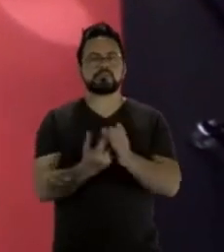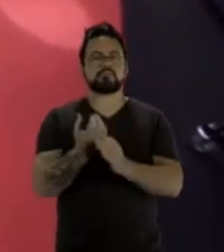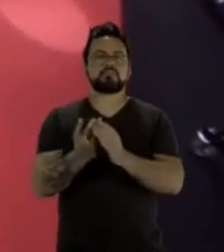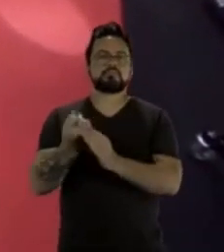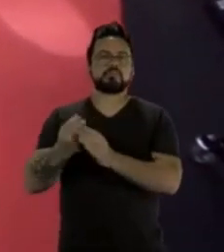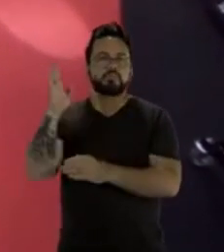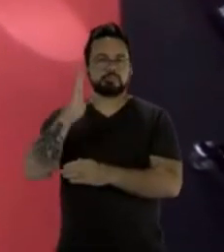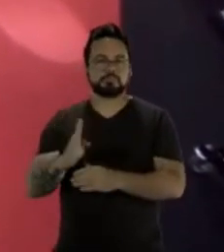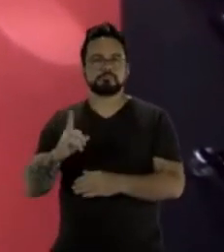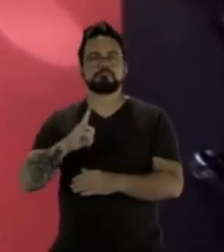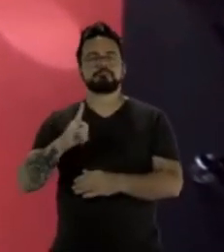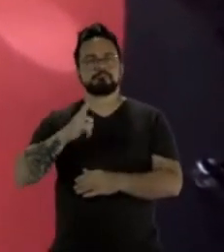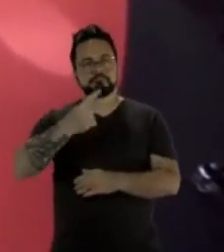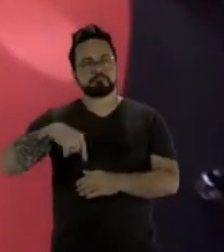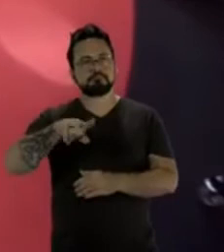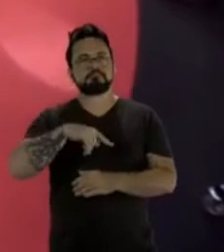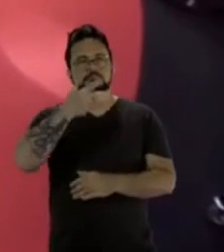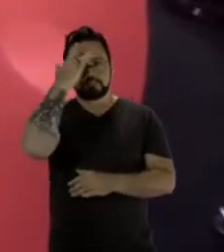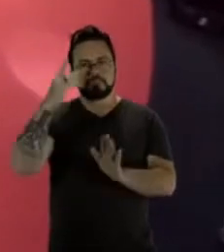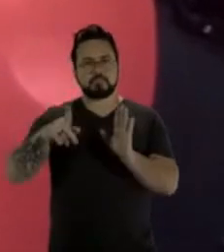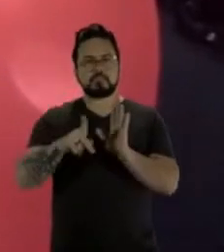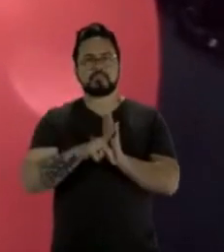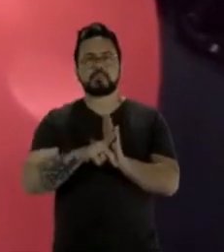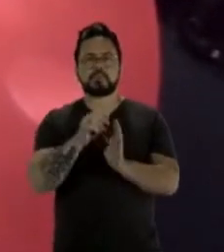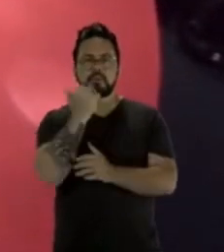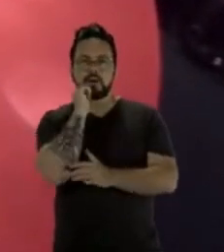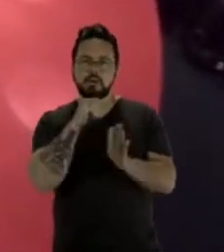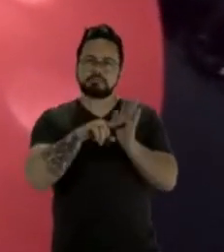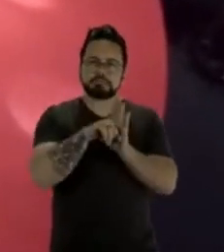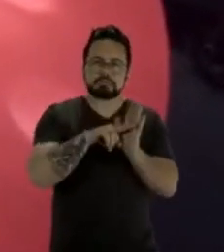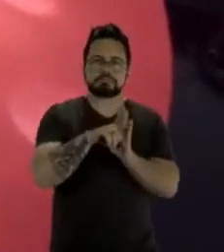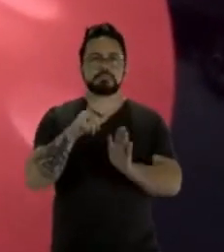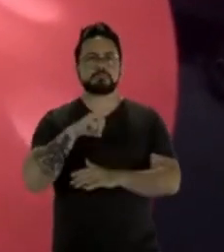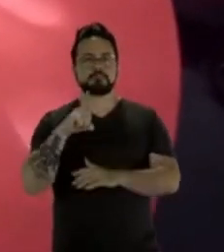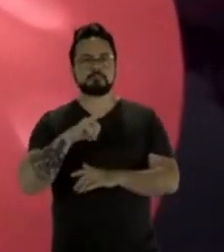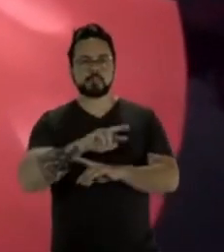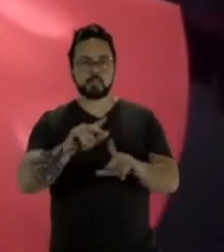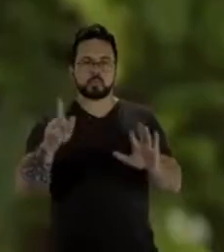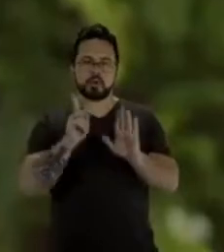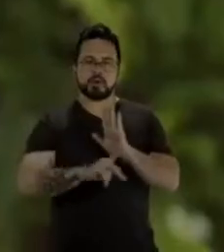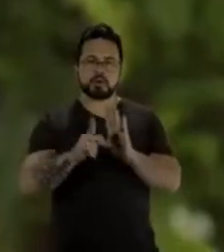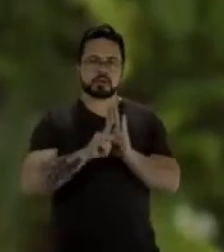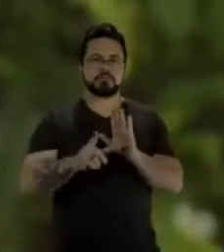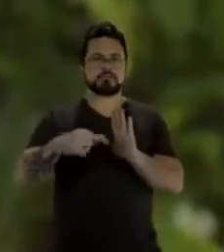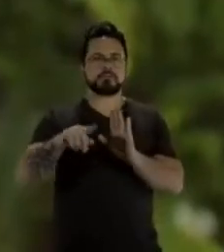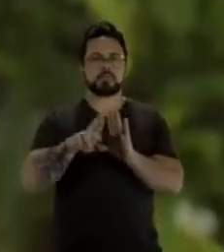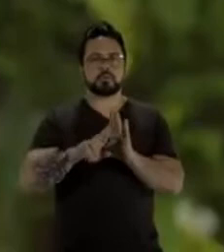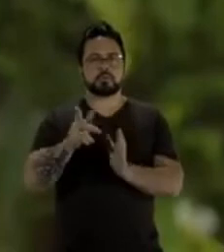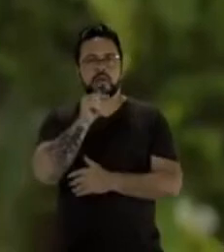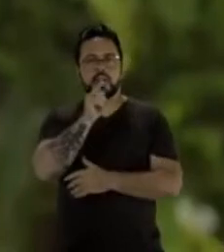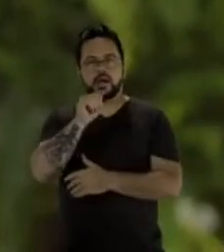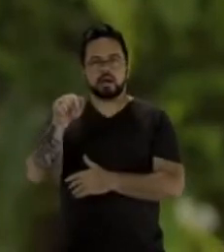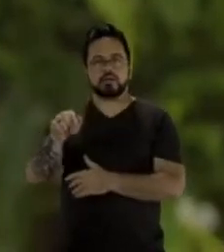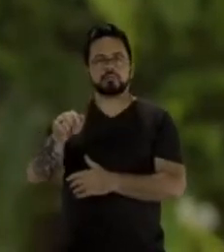invenções. Aqui a gente tem tantas pessoas da ciência. Quantas vezes a gente já não viu, né, aqueles projetos de você pegar a água,